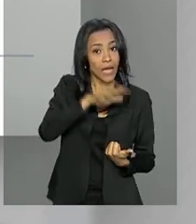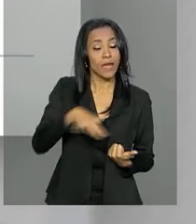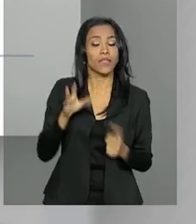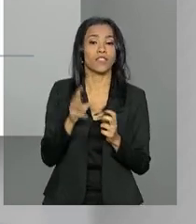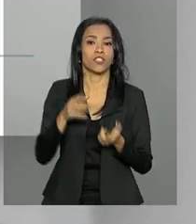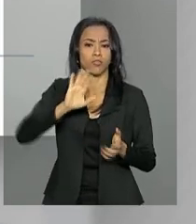de etanol